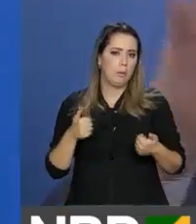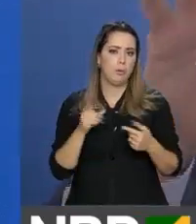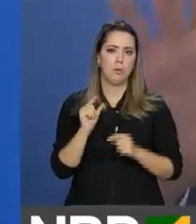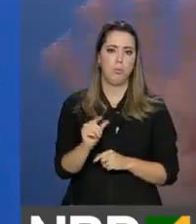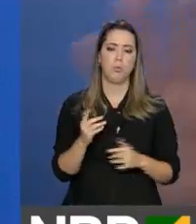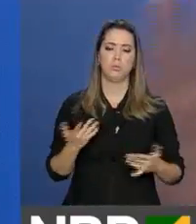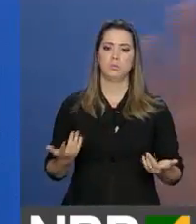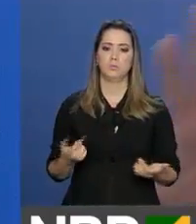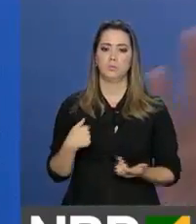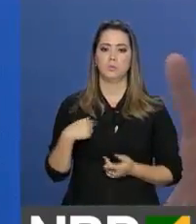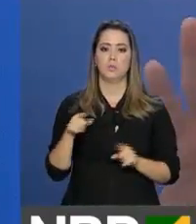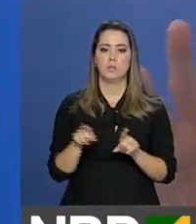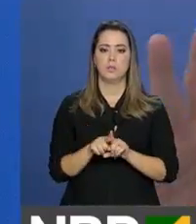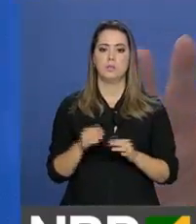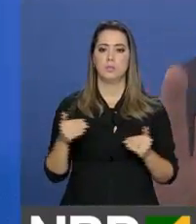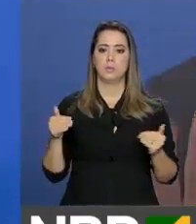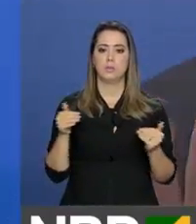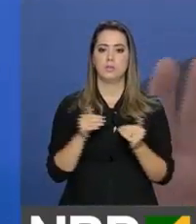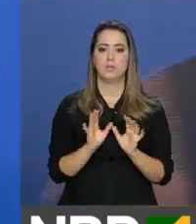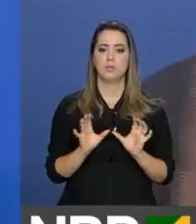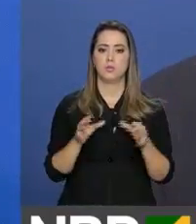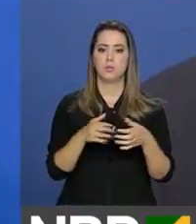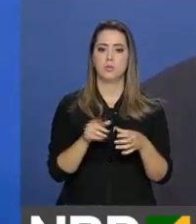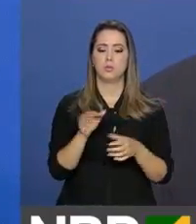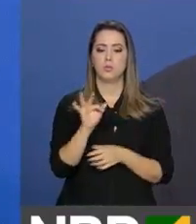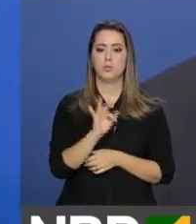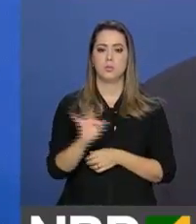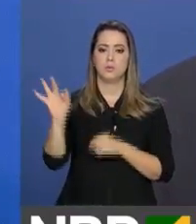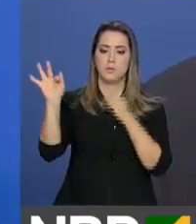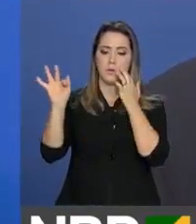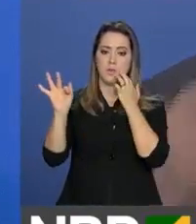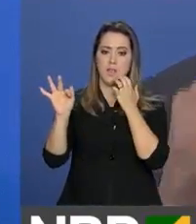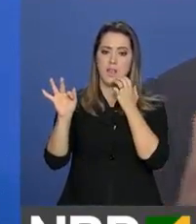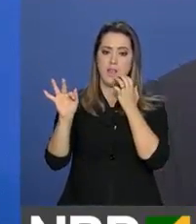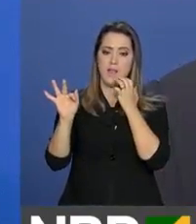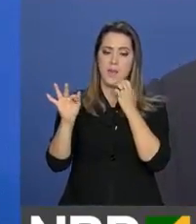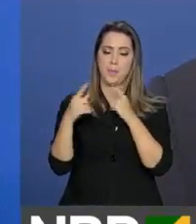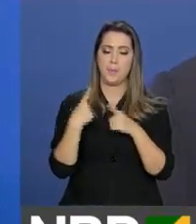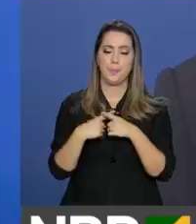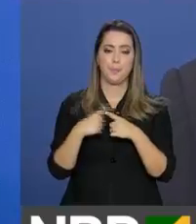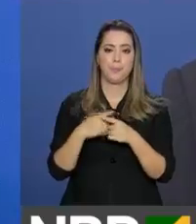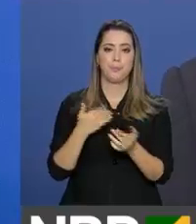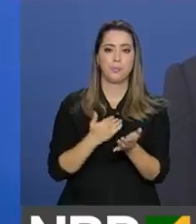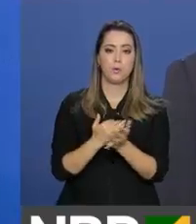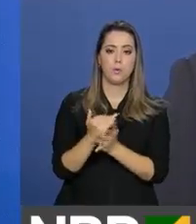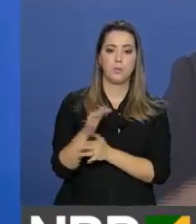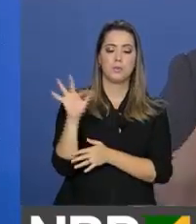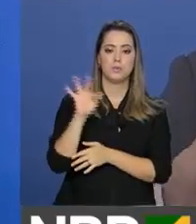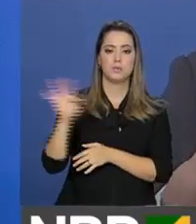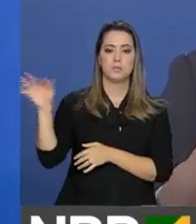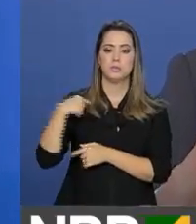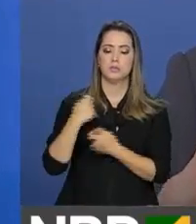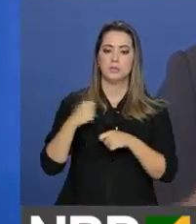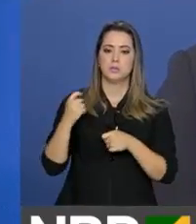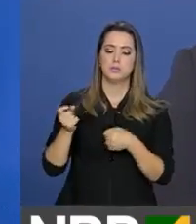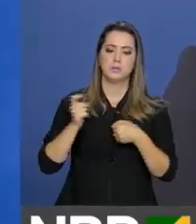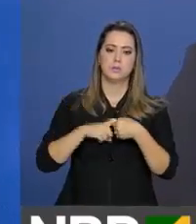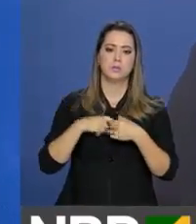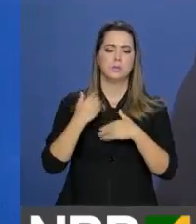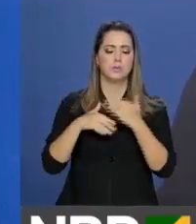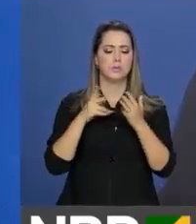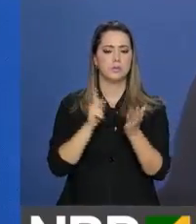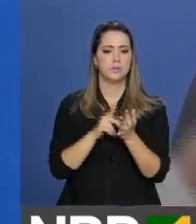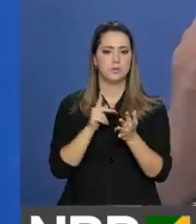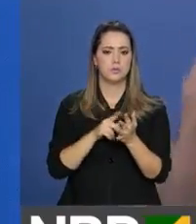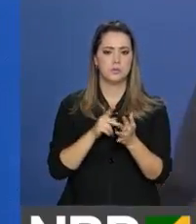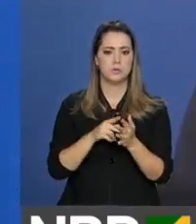aqui entra em pauta, viu, Carlos Beres, o tema da federação, porque eu, desde o primeiro momento, eu disse: nós precisamos recuperar a